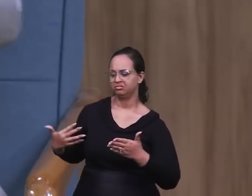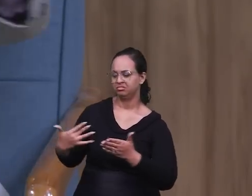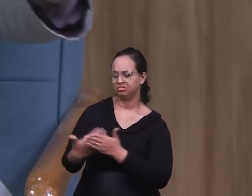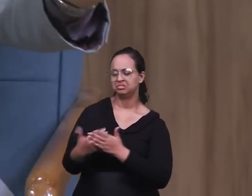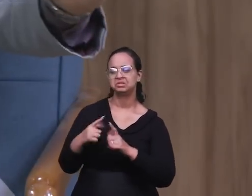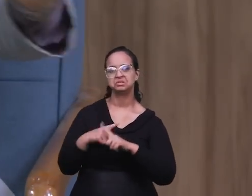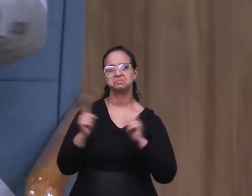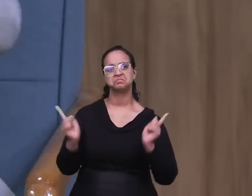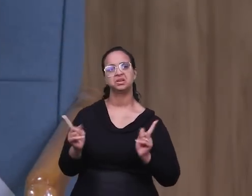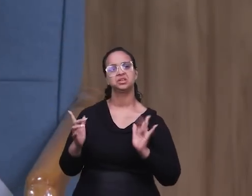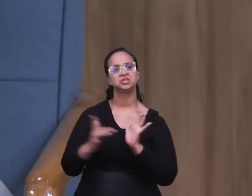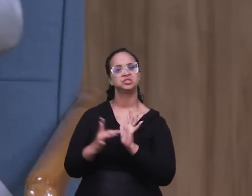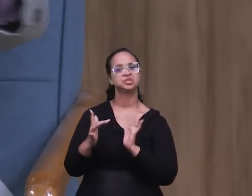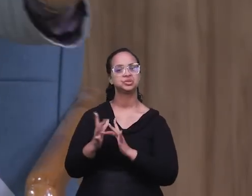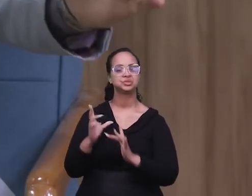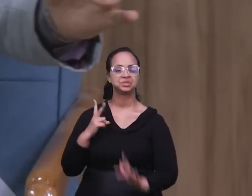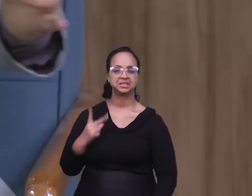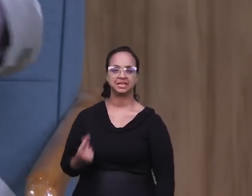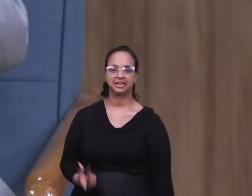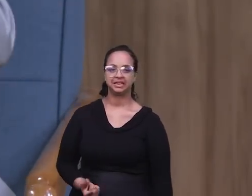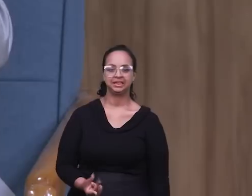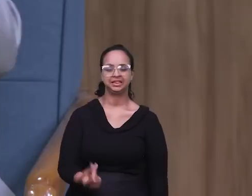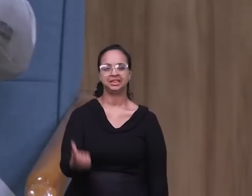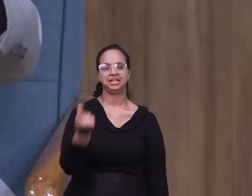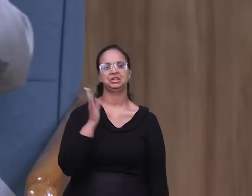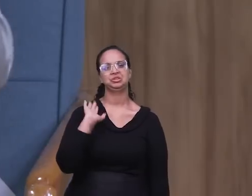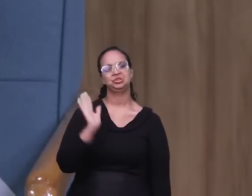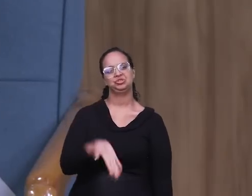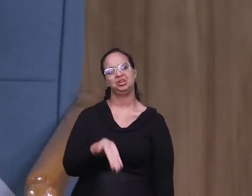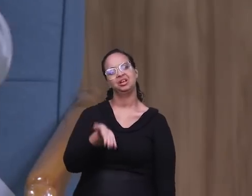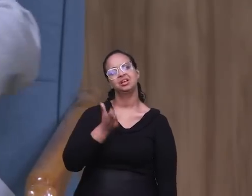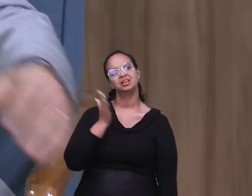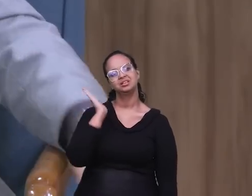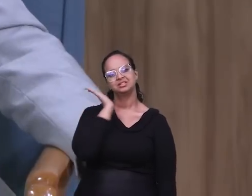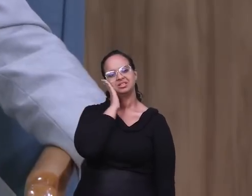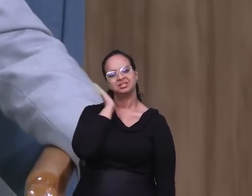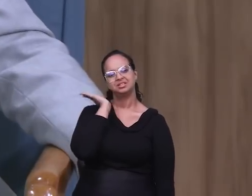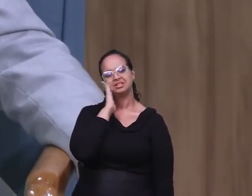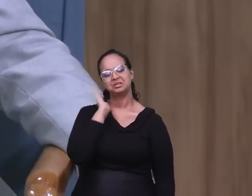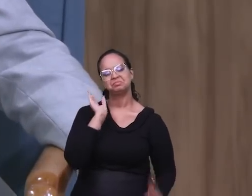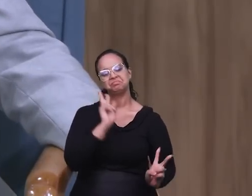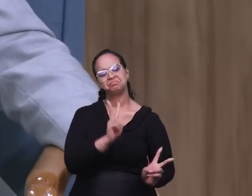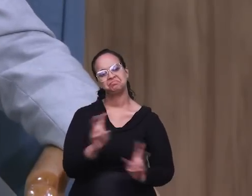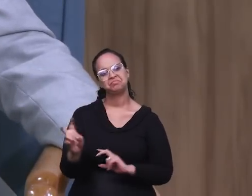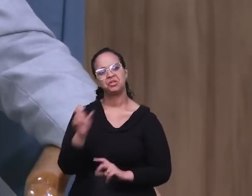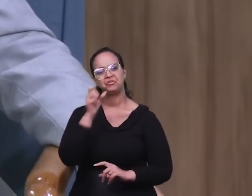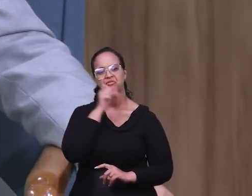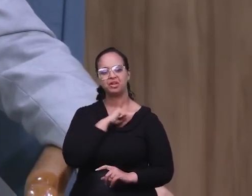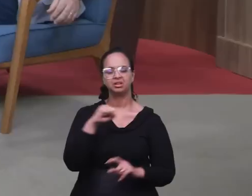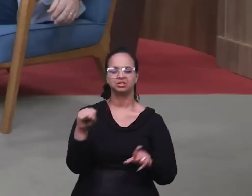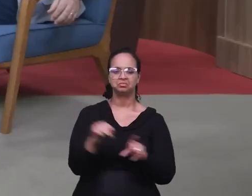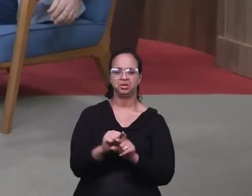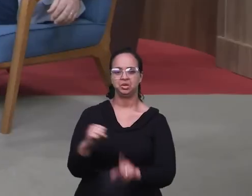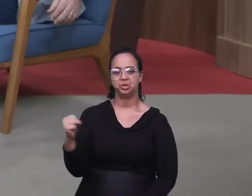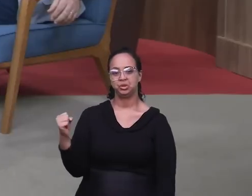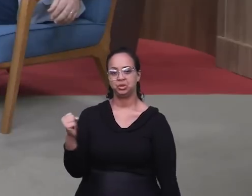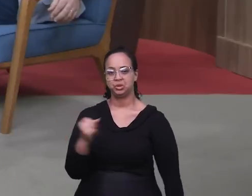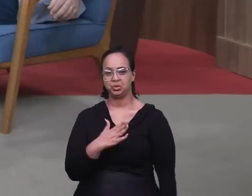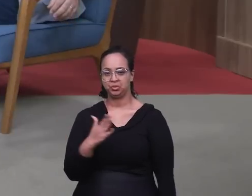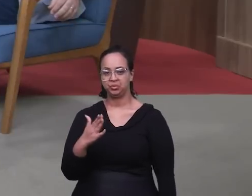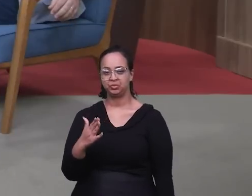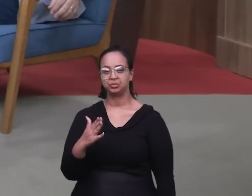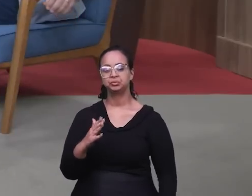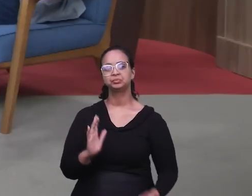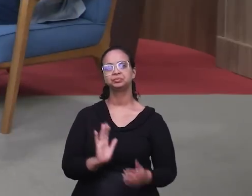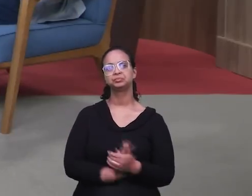Senhor Jesus é eterno, então você identifica tanto no Velho quanto no Novo Testamento. E aí eu quero